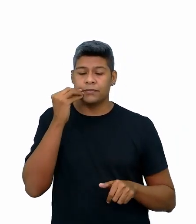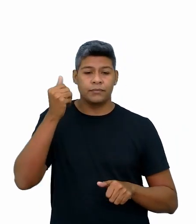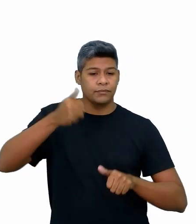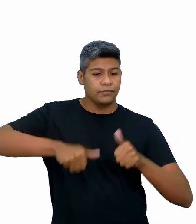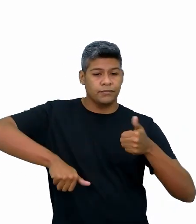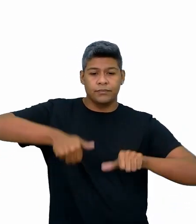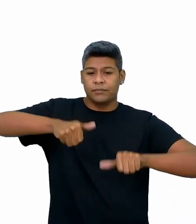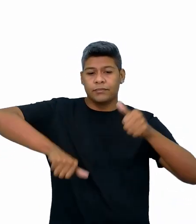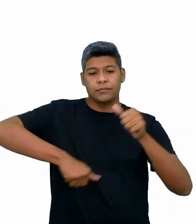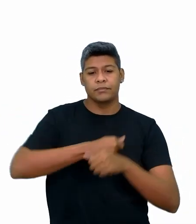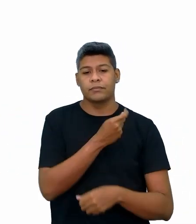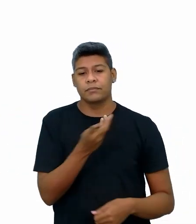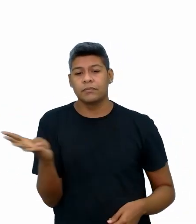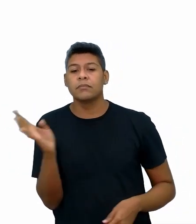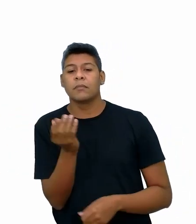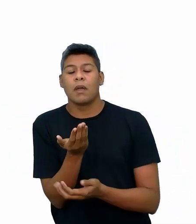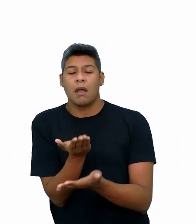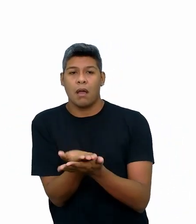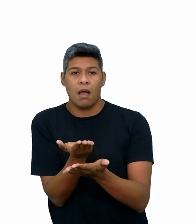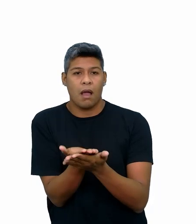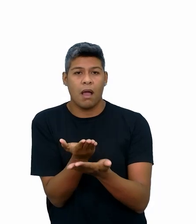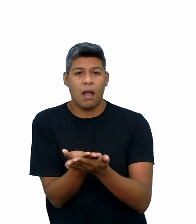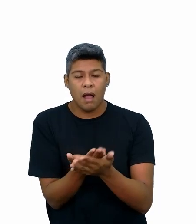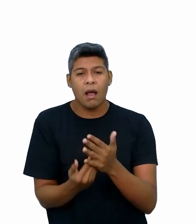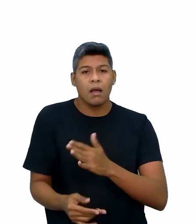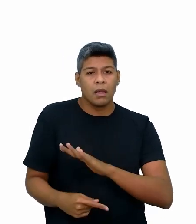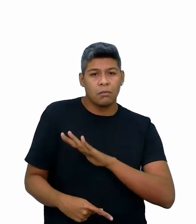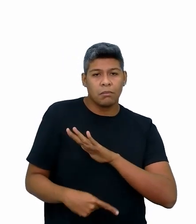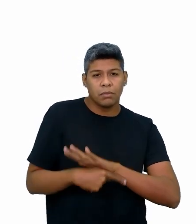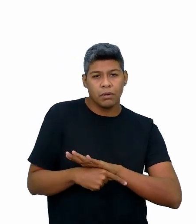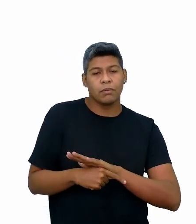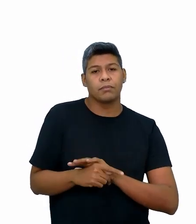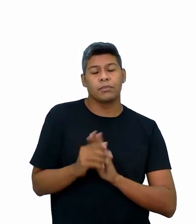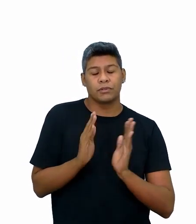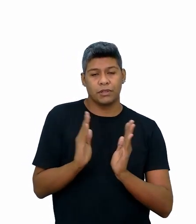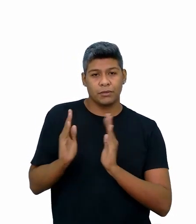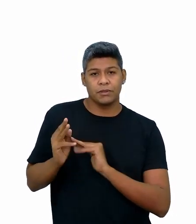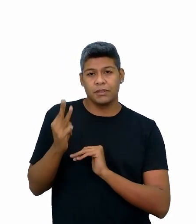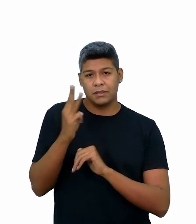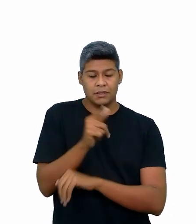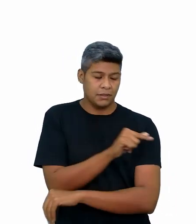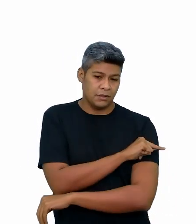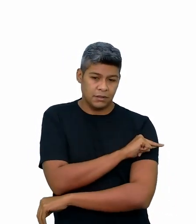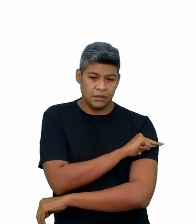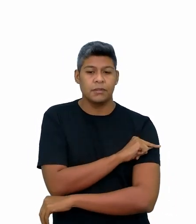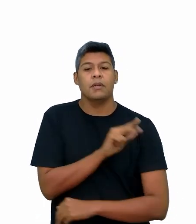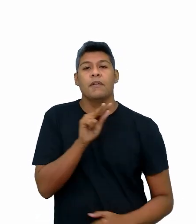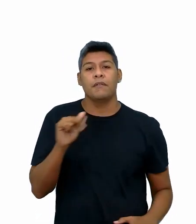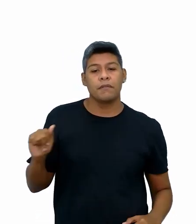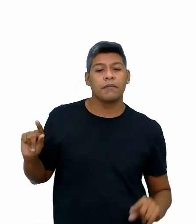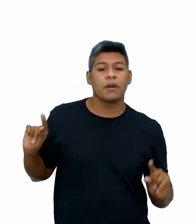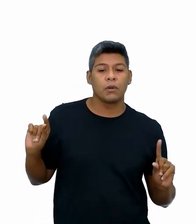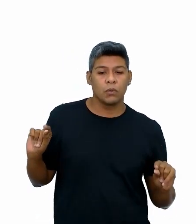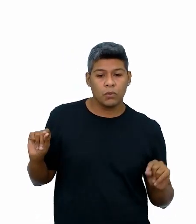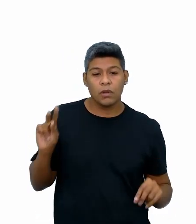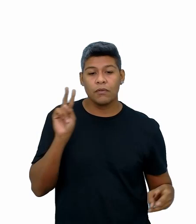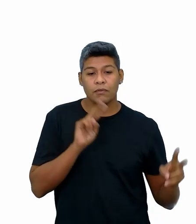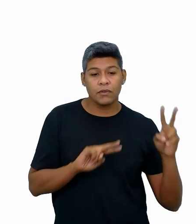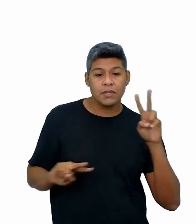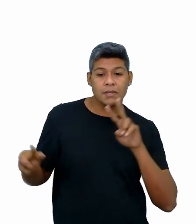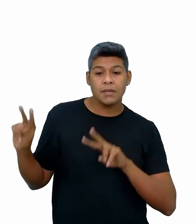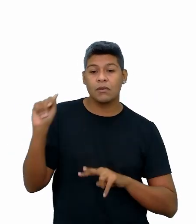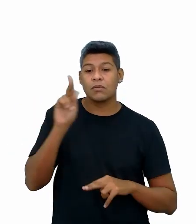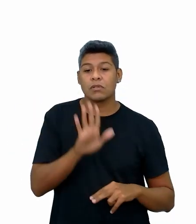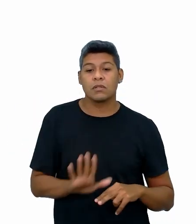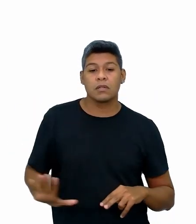de aulas, né, proposições da sequência 3 para o 7º ano. Então, a gente vai ter uma visão